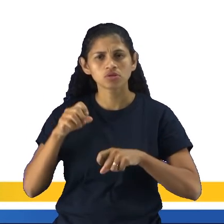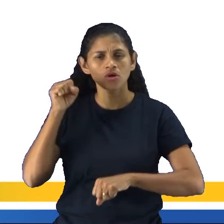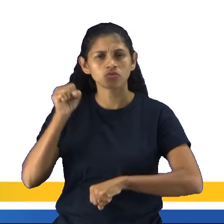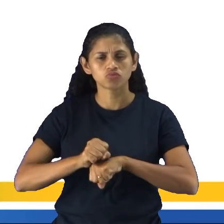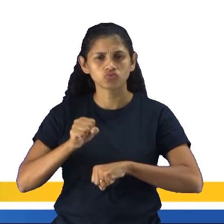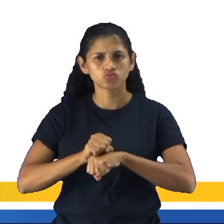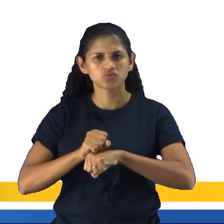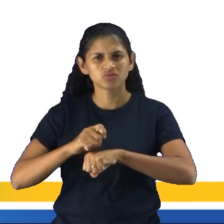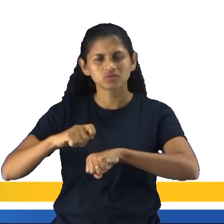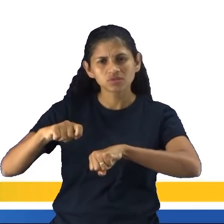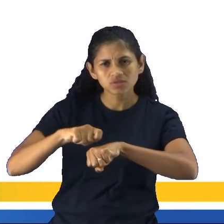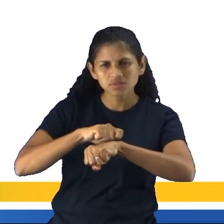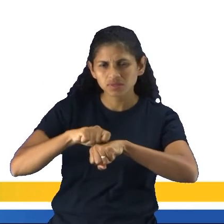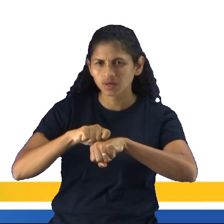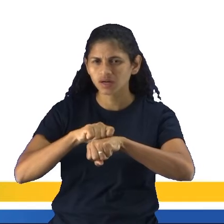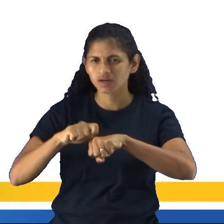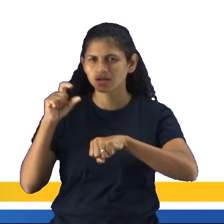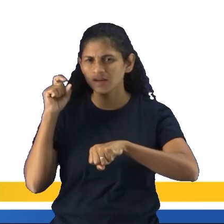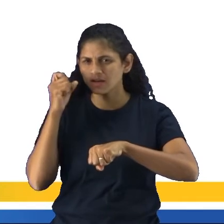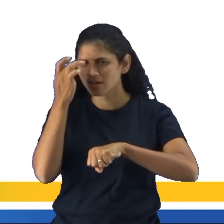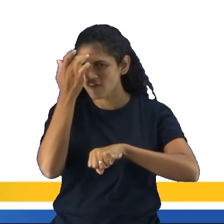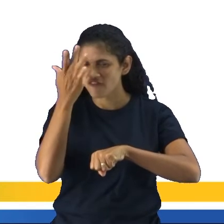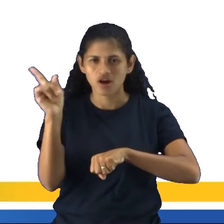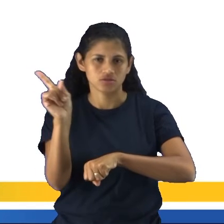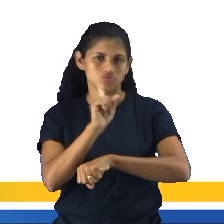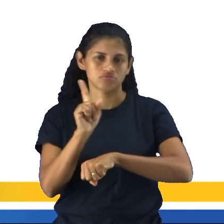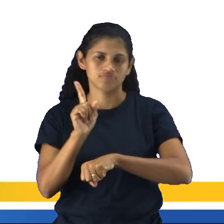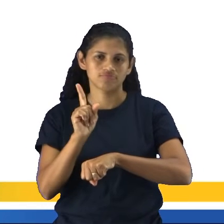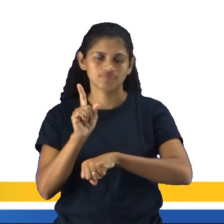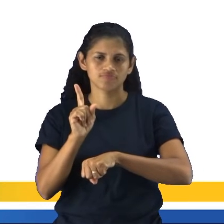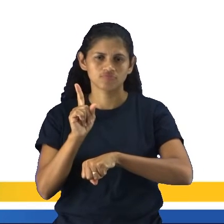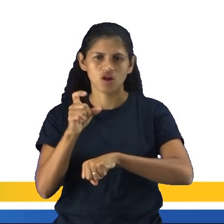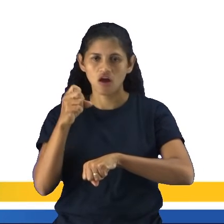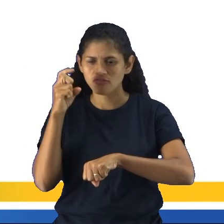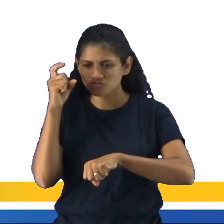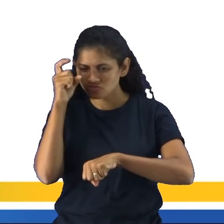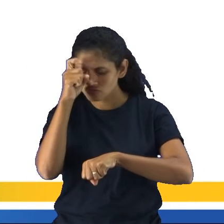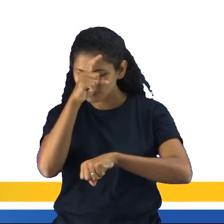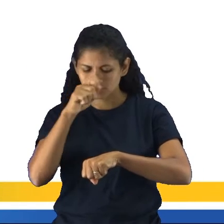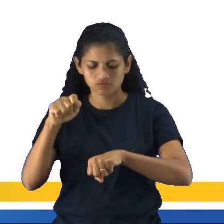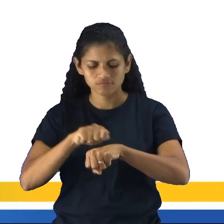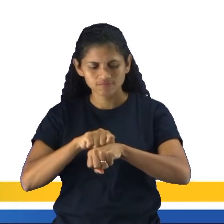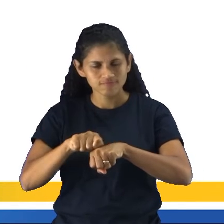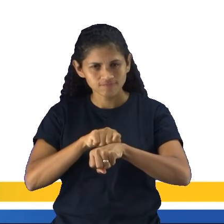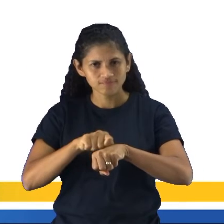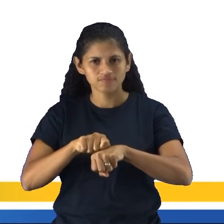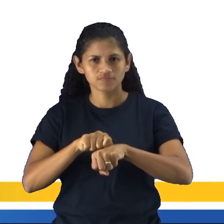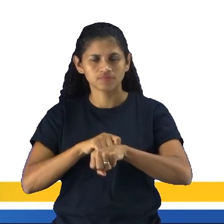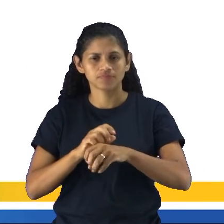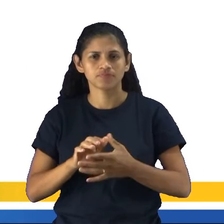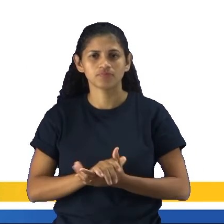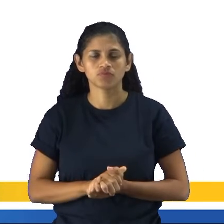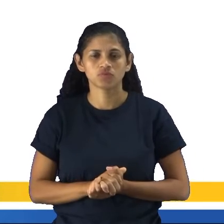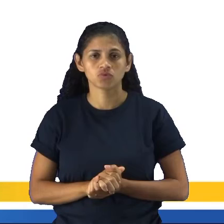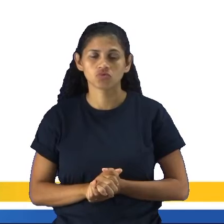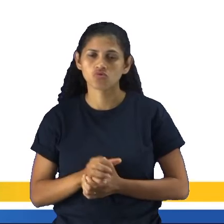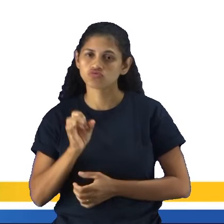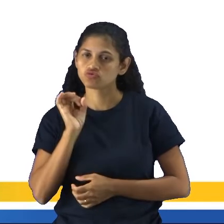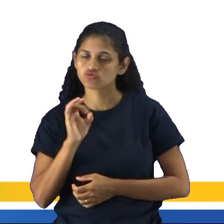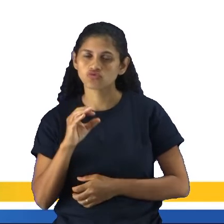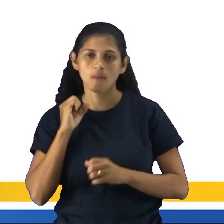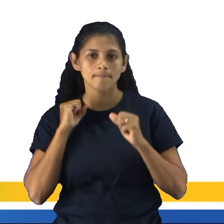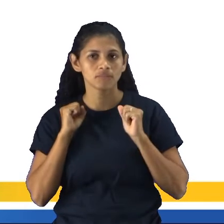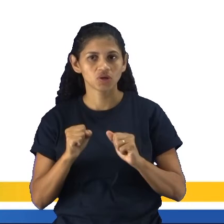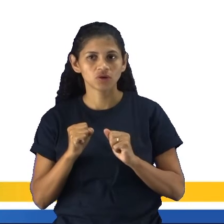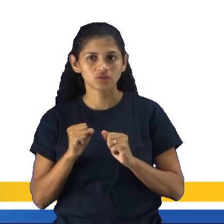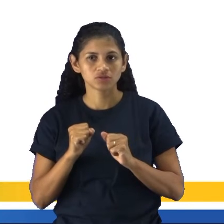não arranha com facilidade. É muito mais difícil arranhar, fazer arranhões nele, né? Então, aí só pode ser a nossa